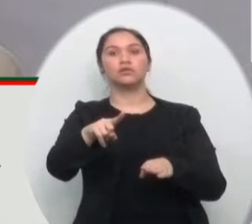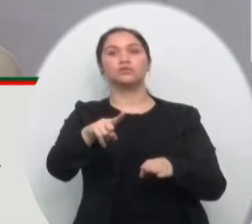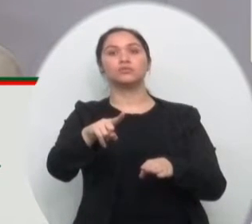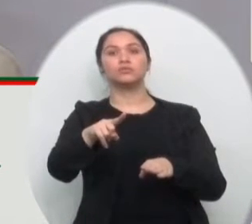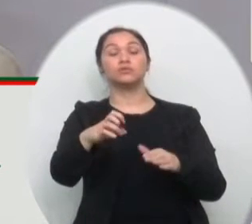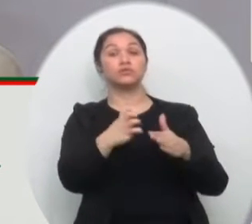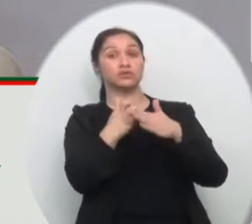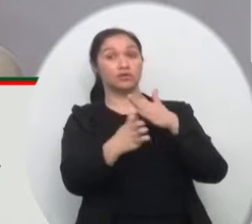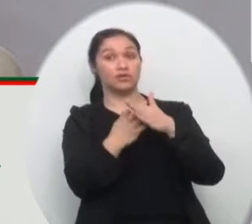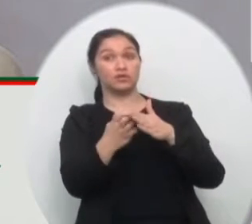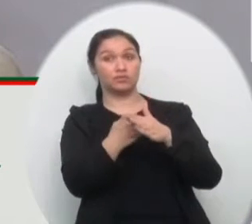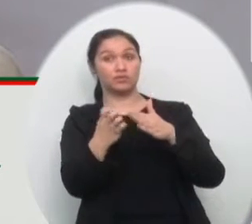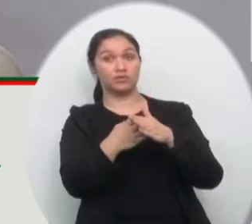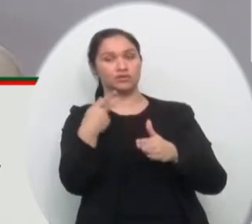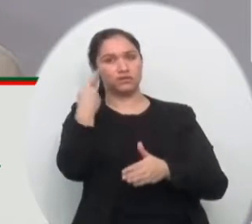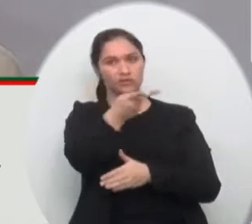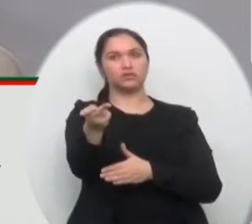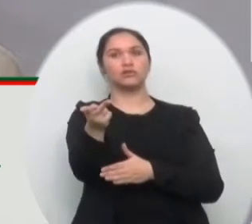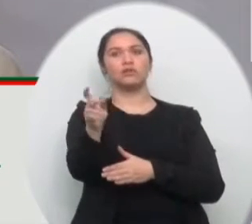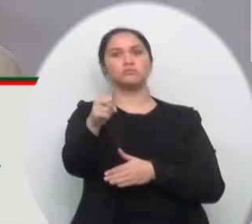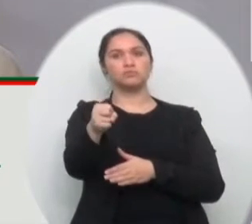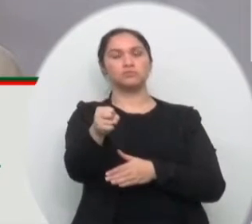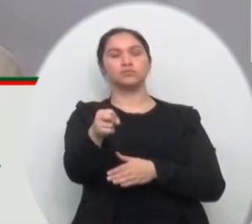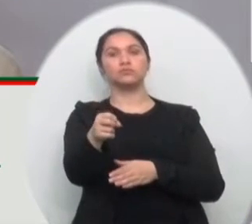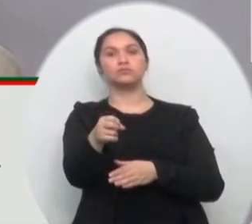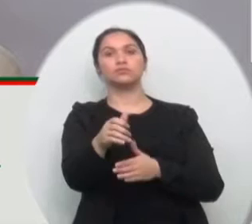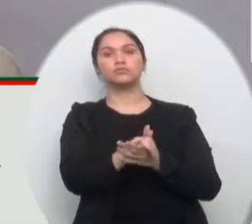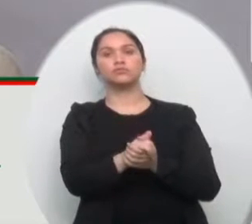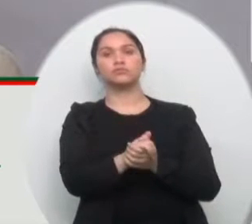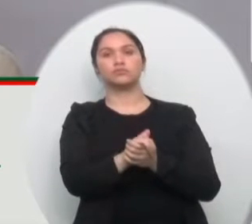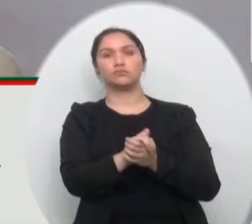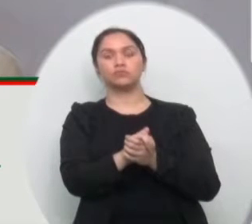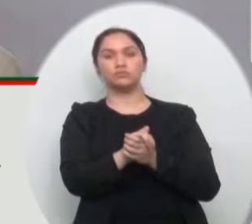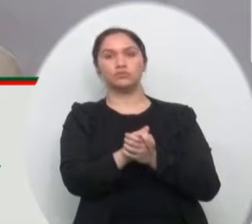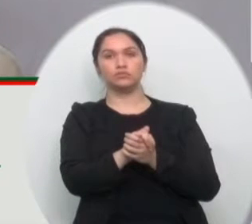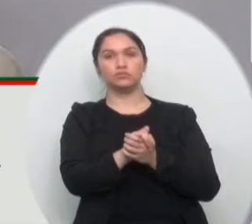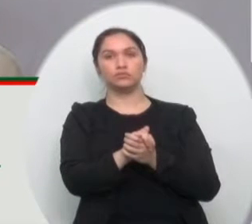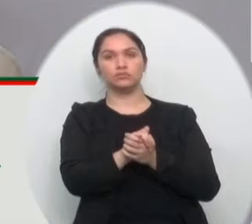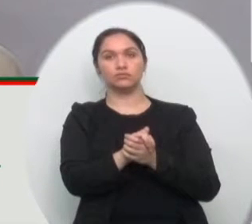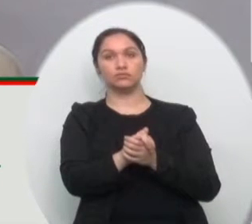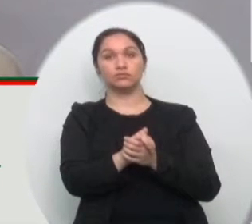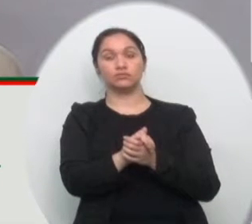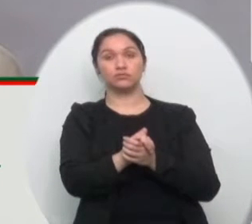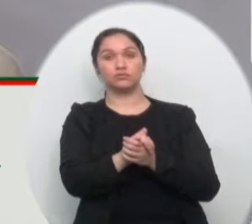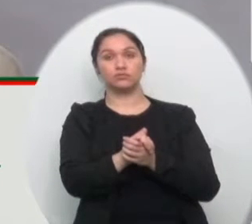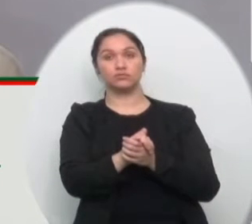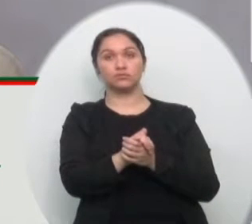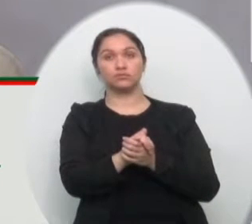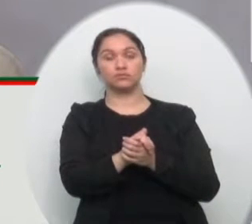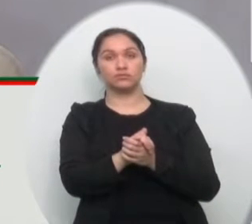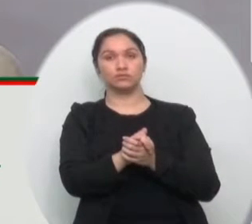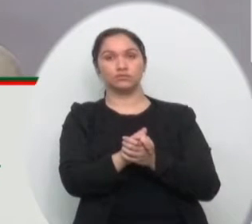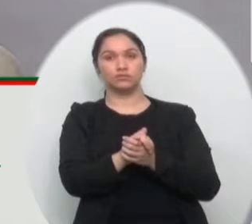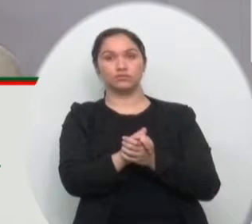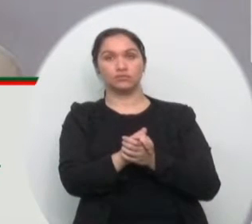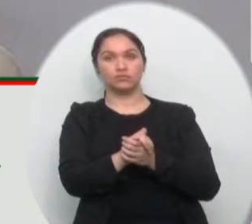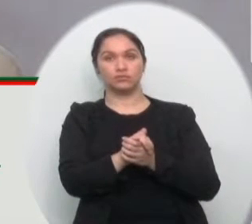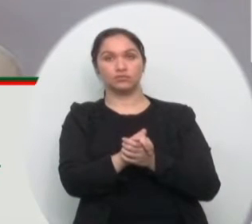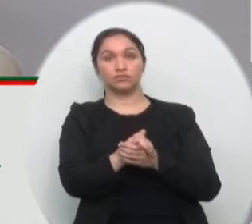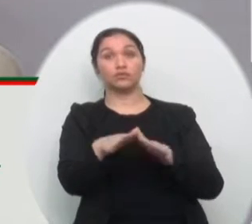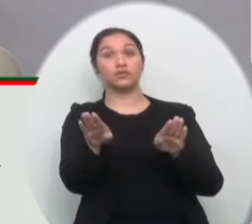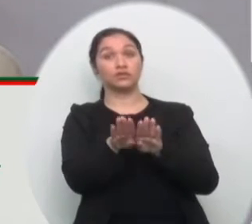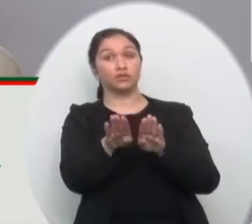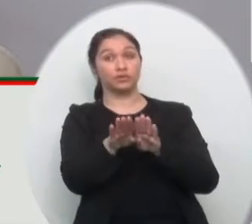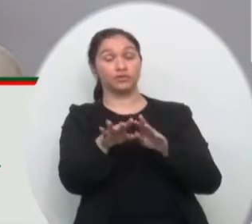empresa. É, todo mundo sabe que é diretamente, lá morreu peixe, gado, certo? Foi a FANCRI